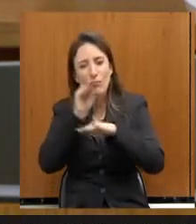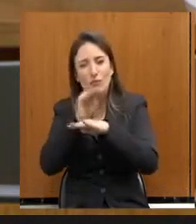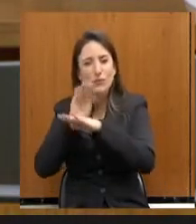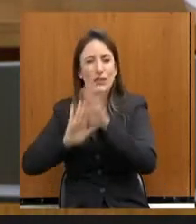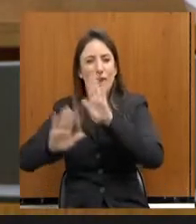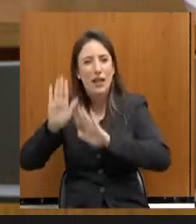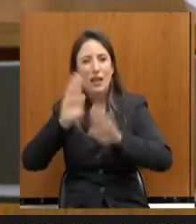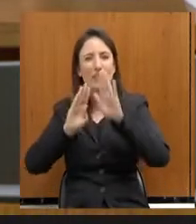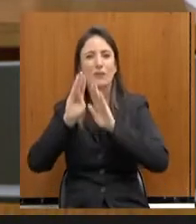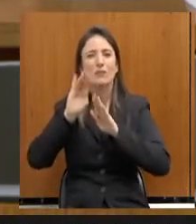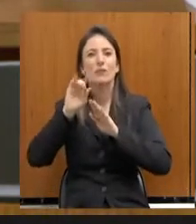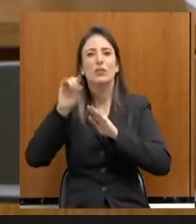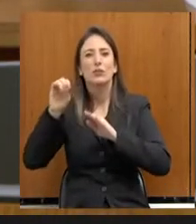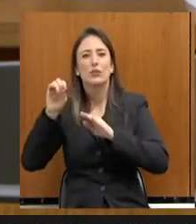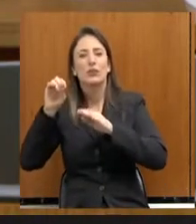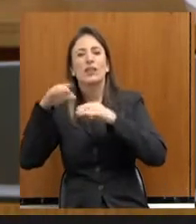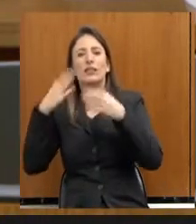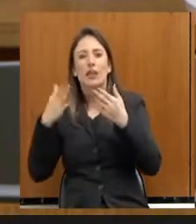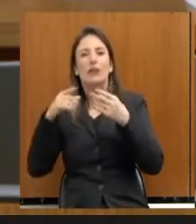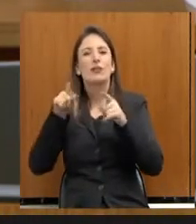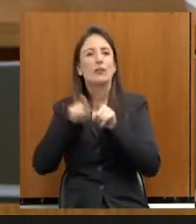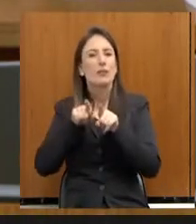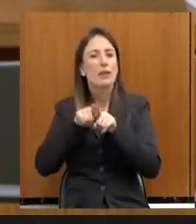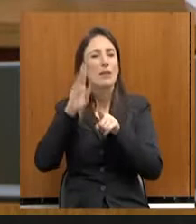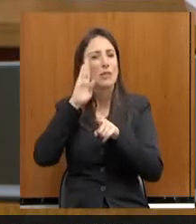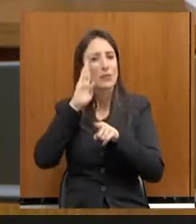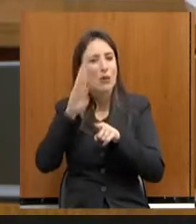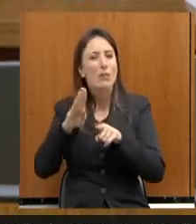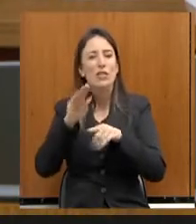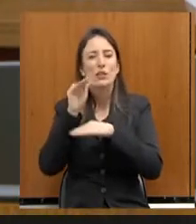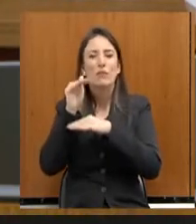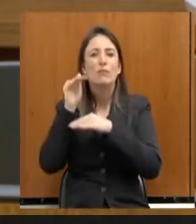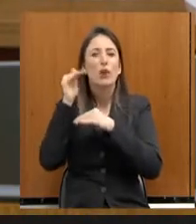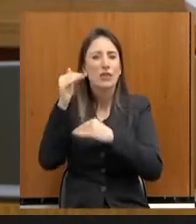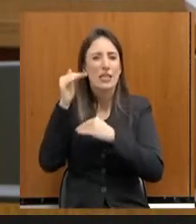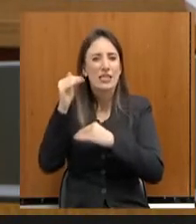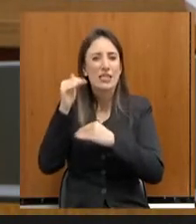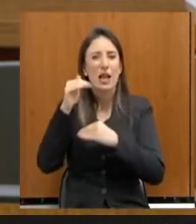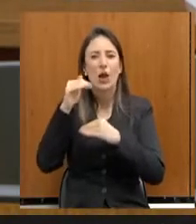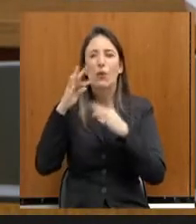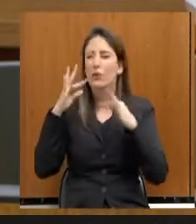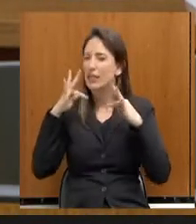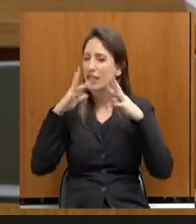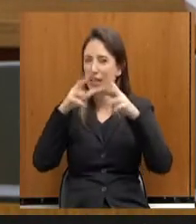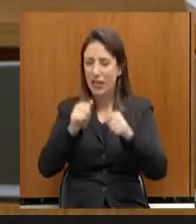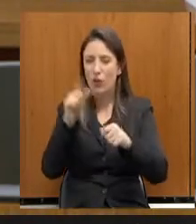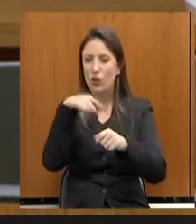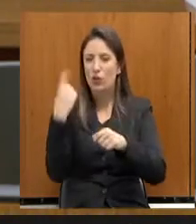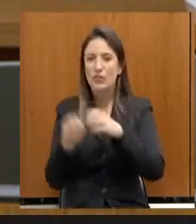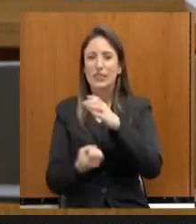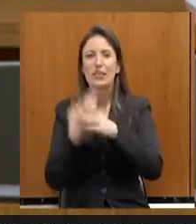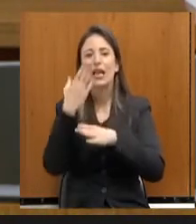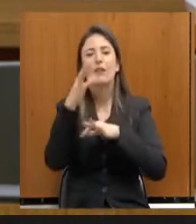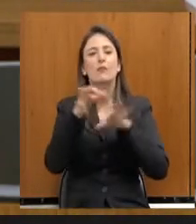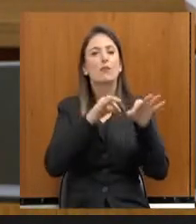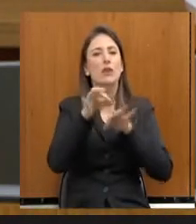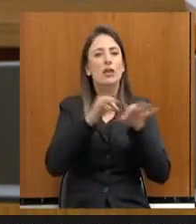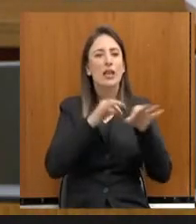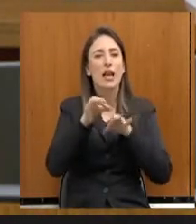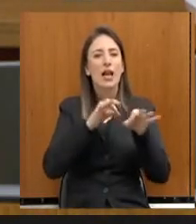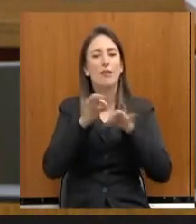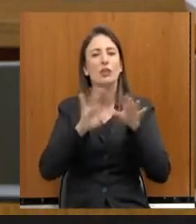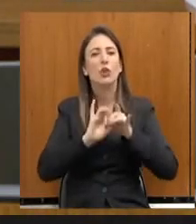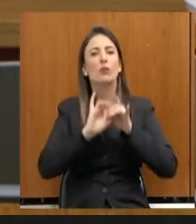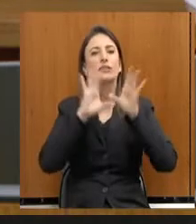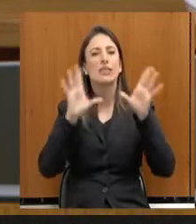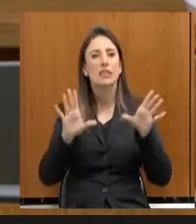especialmente aquelas unidades de conservação de Proteção Integral e desta forma nós instituímos o programa de concessão das unidades de